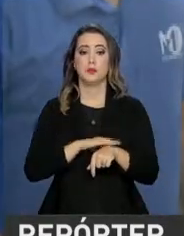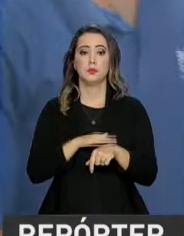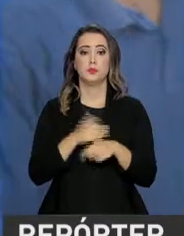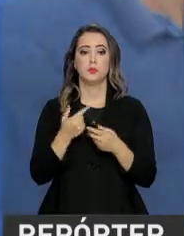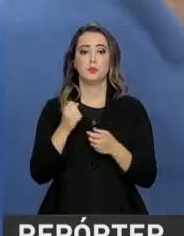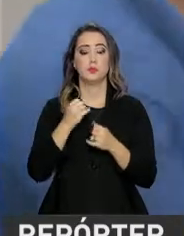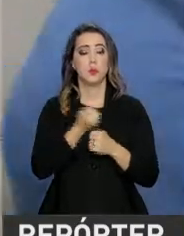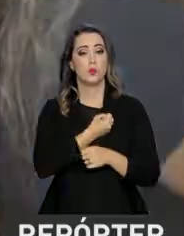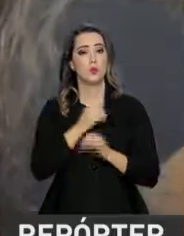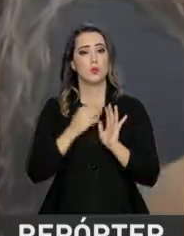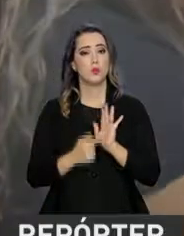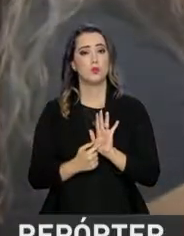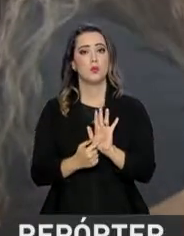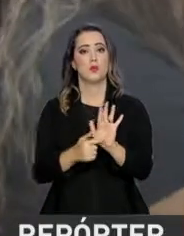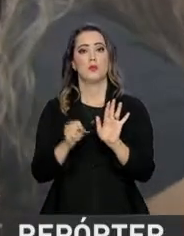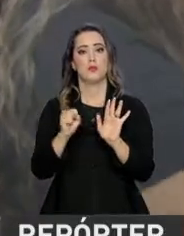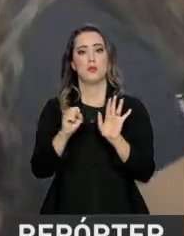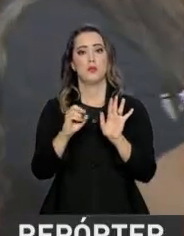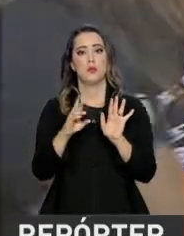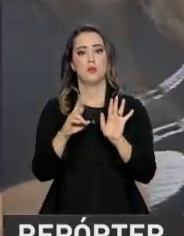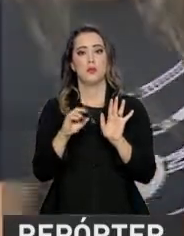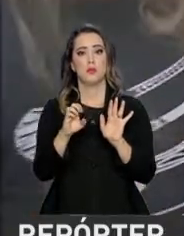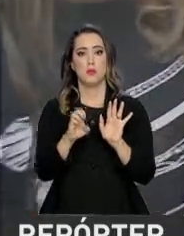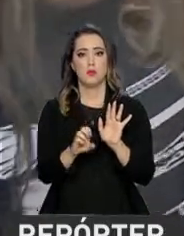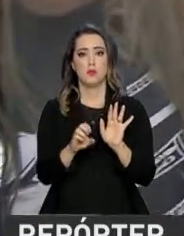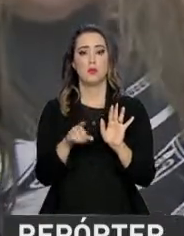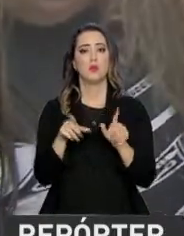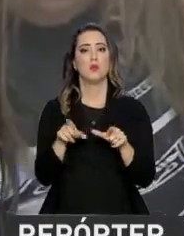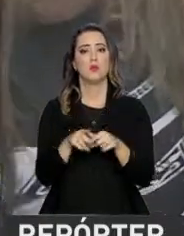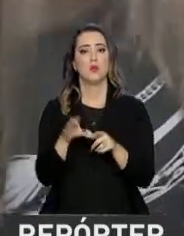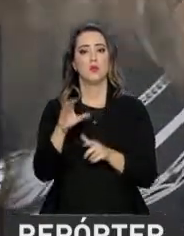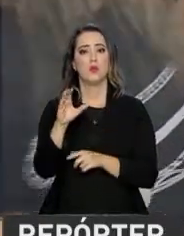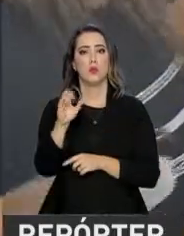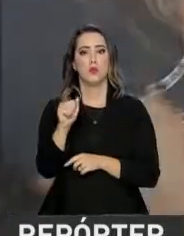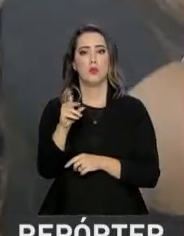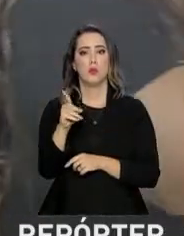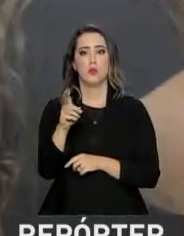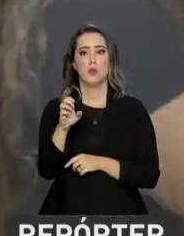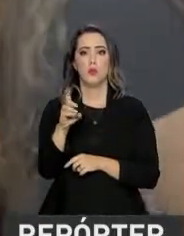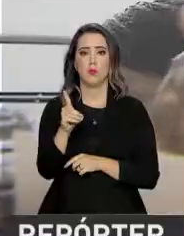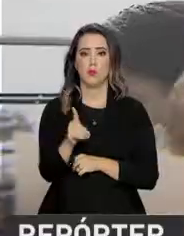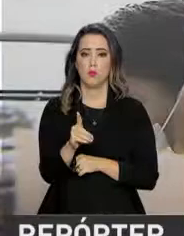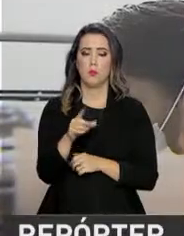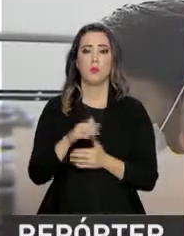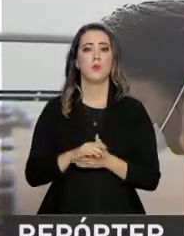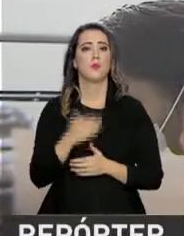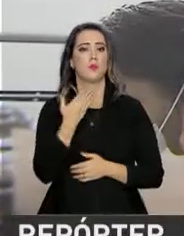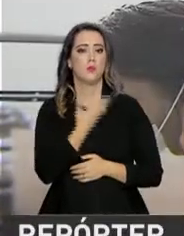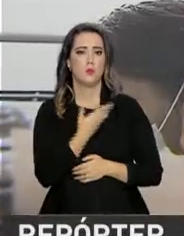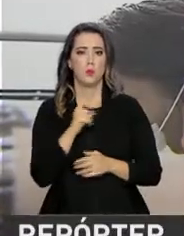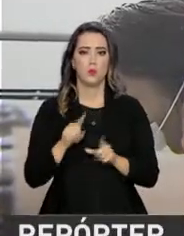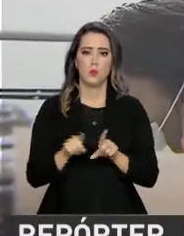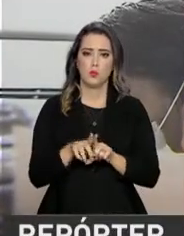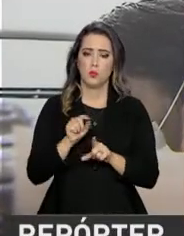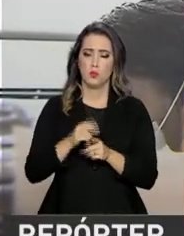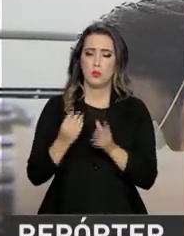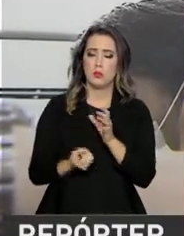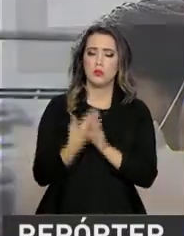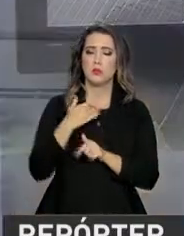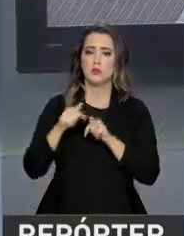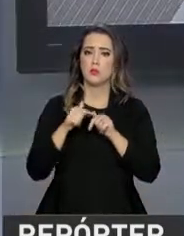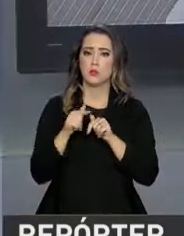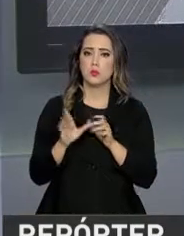foram apresentados pelo sebrae com base no cadastro geral de empregados e desempregados do ministério do trabalho o caged